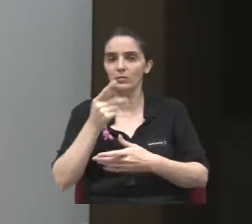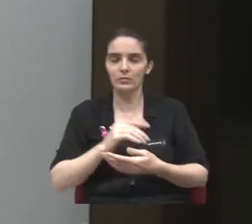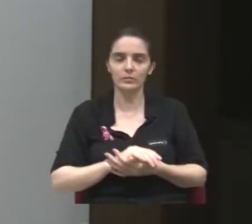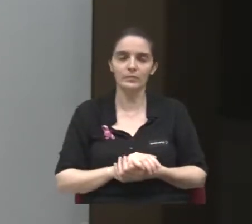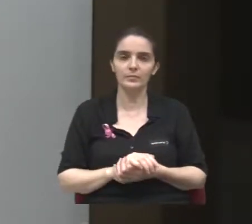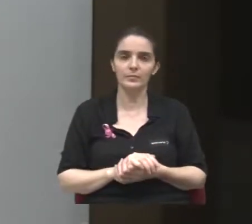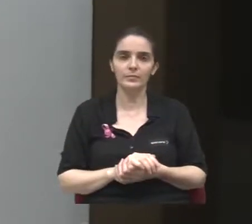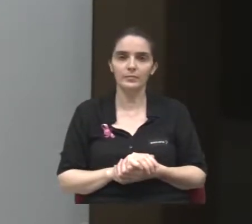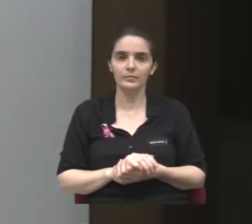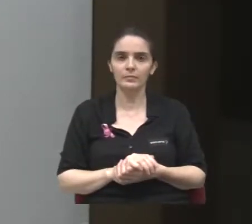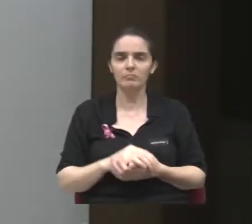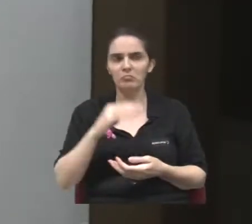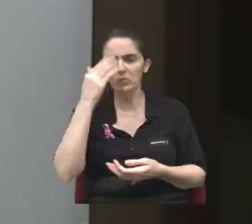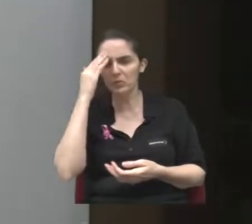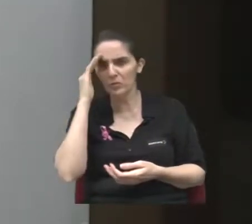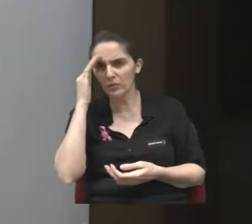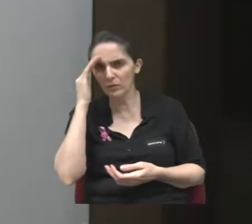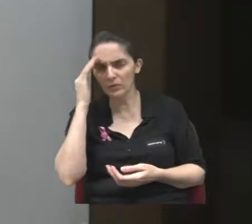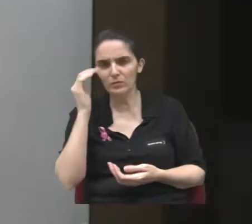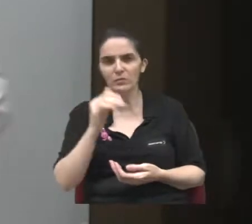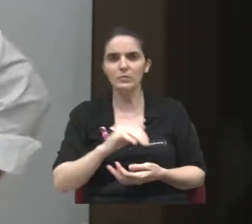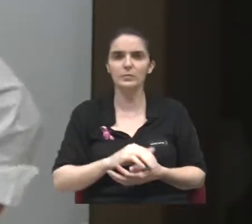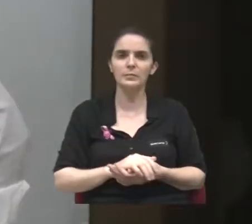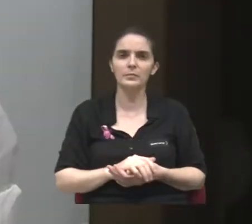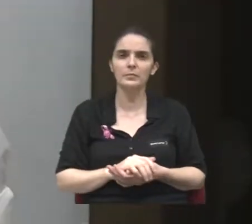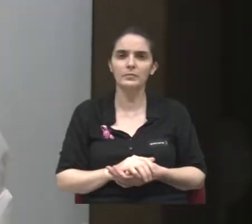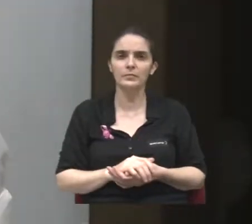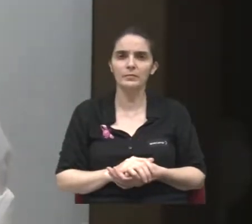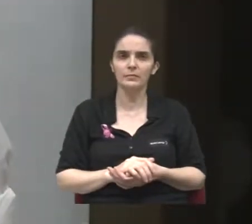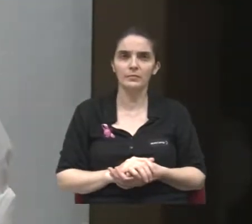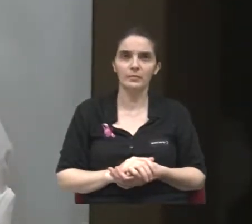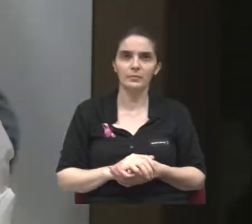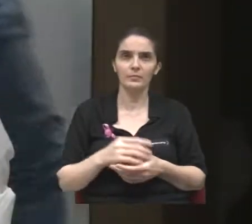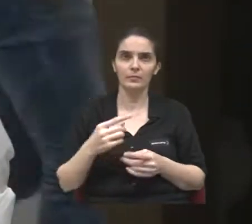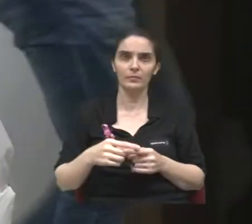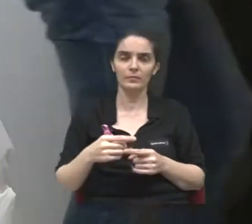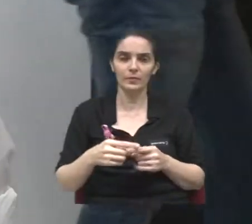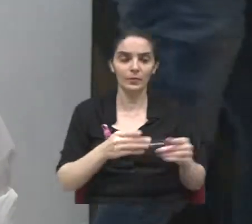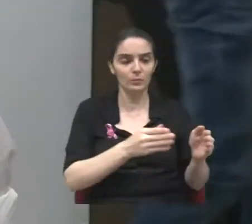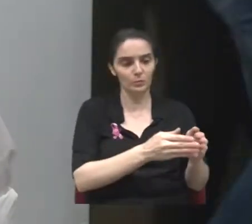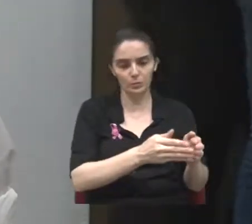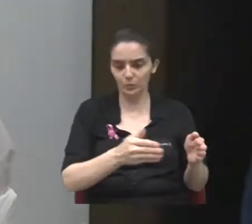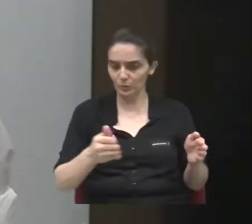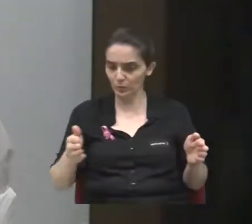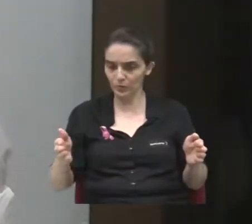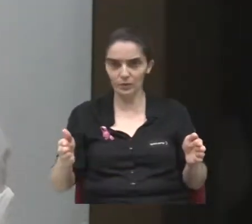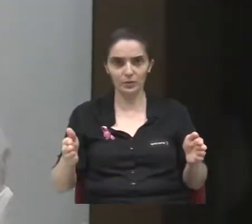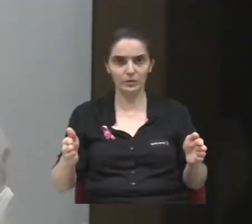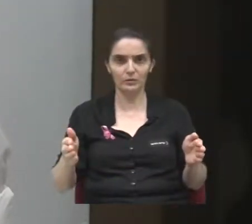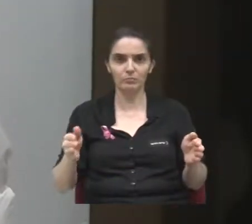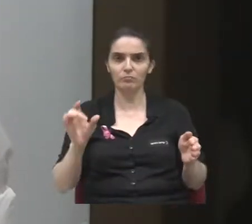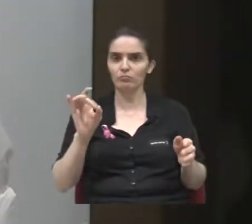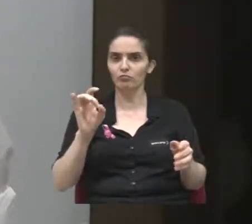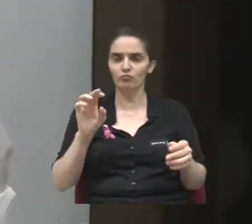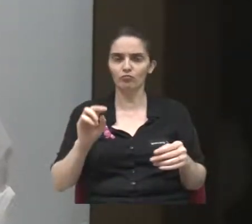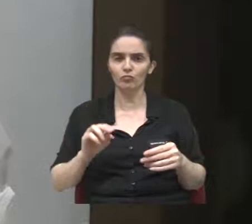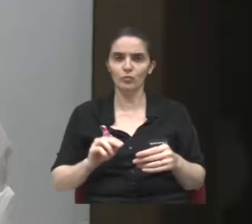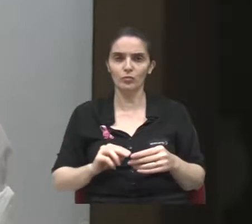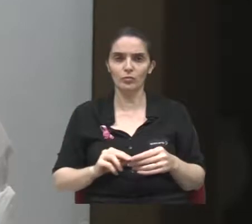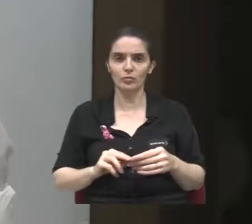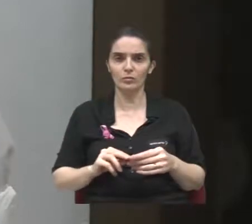entendi, é demanda só de um tempo, só estão usando aquele de